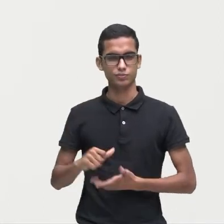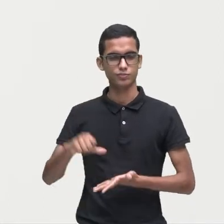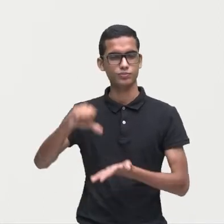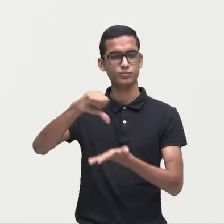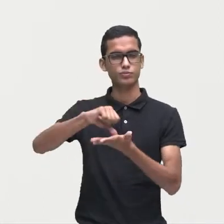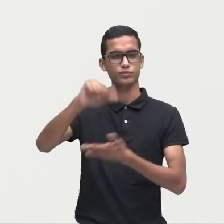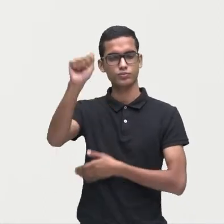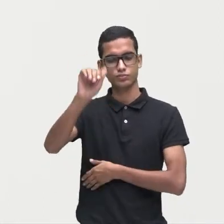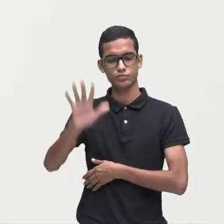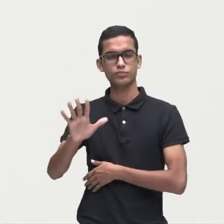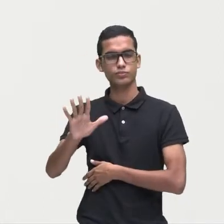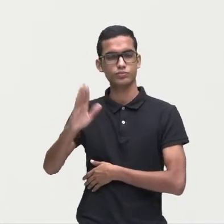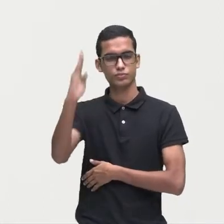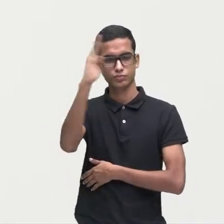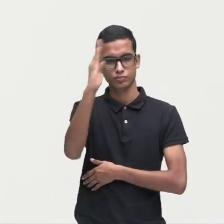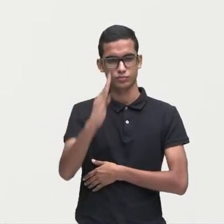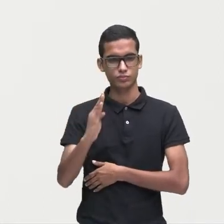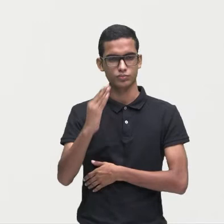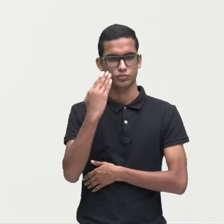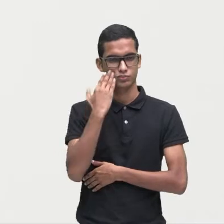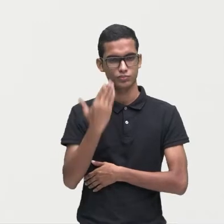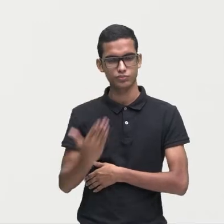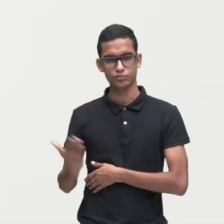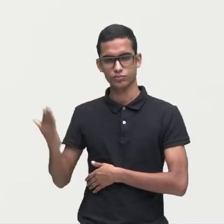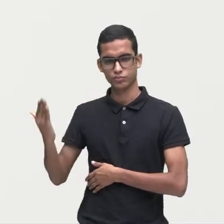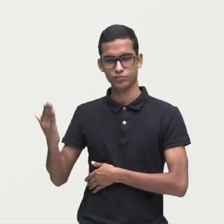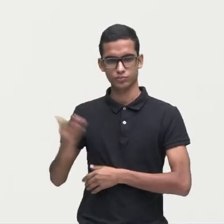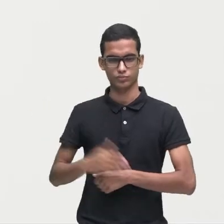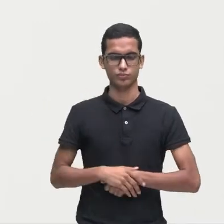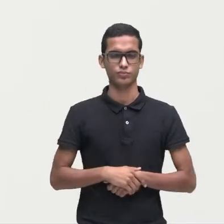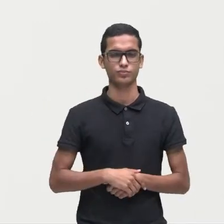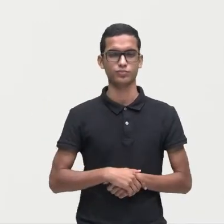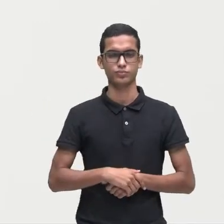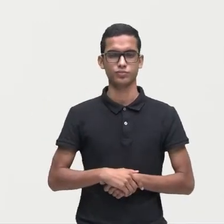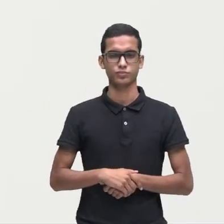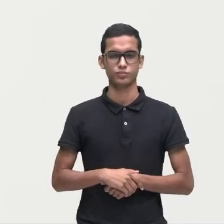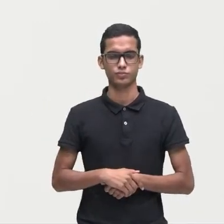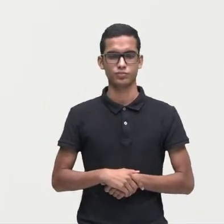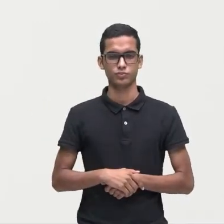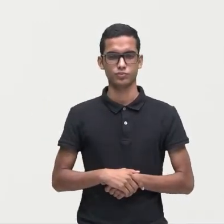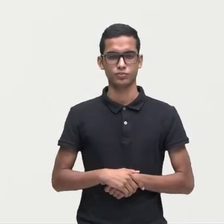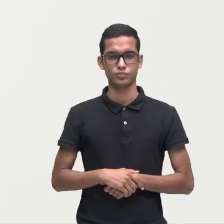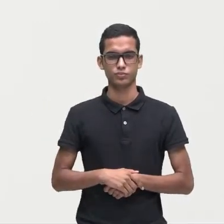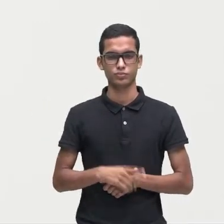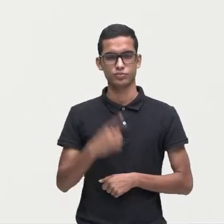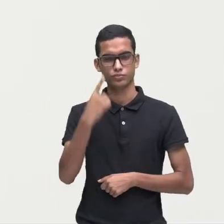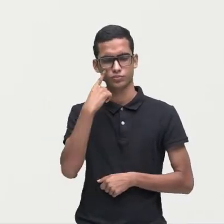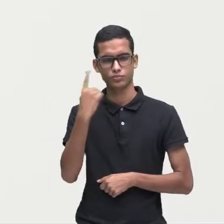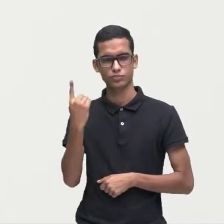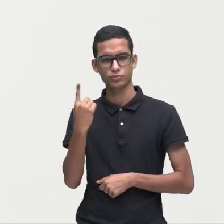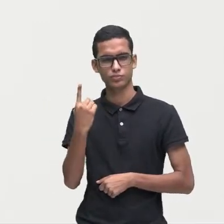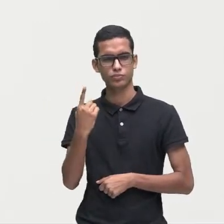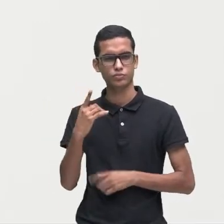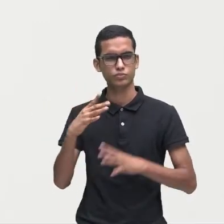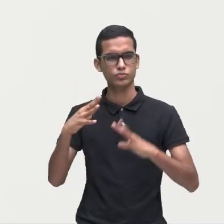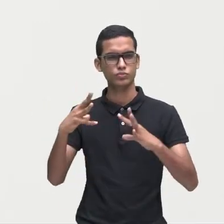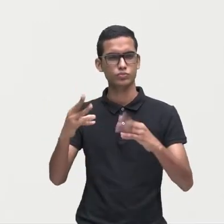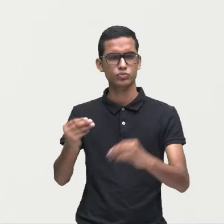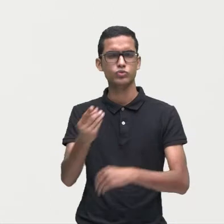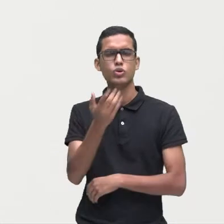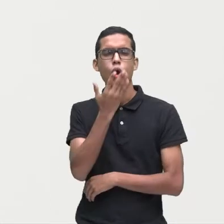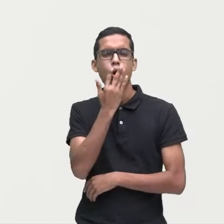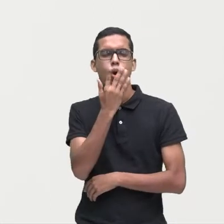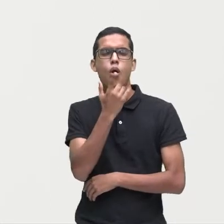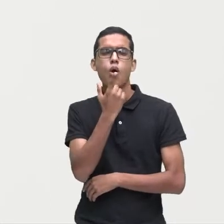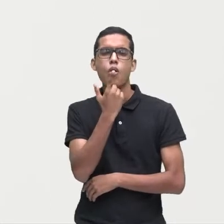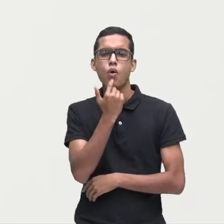da população no mapa do Brasil. Observa no nosso mapa que nós vamos ver, tudo isso aqui são cidades, tá? Tudo são